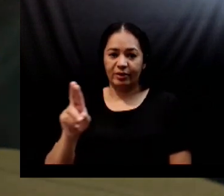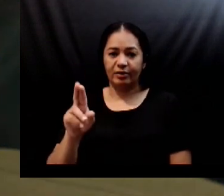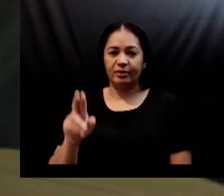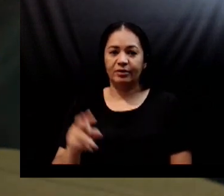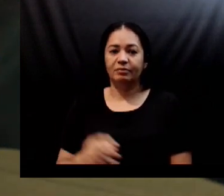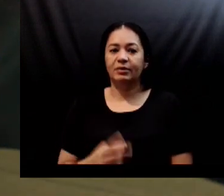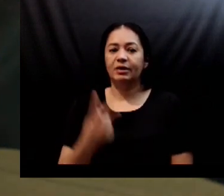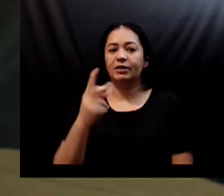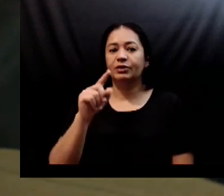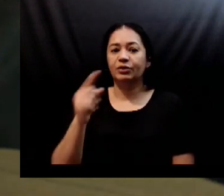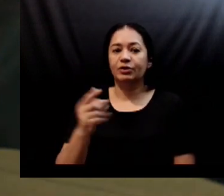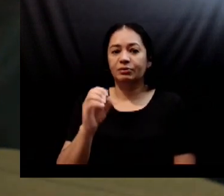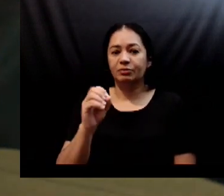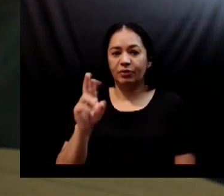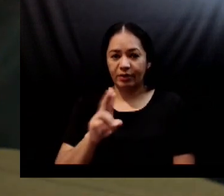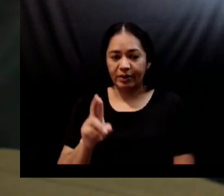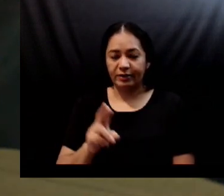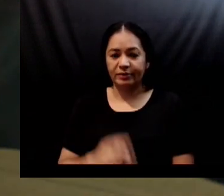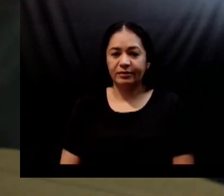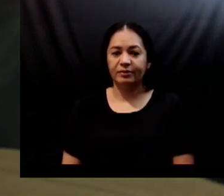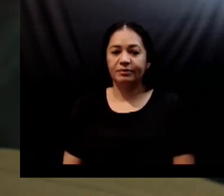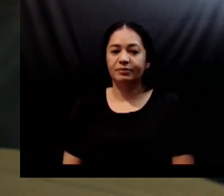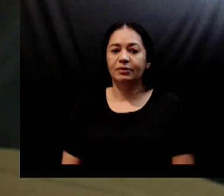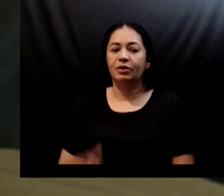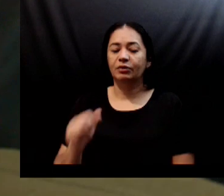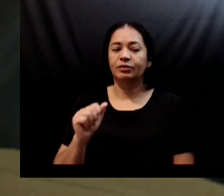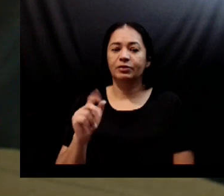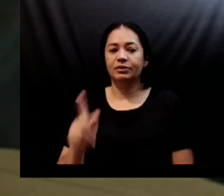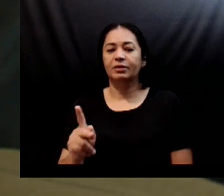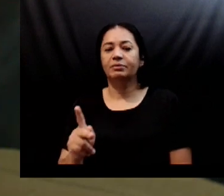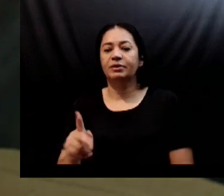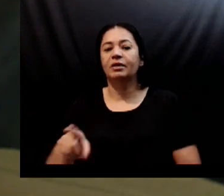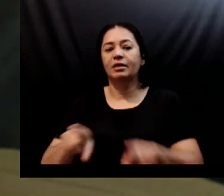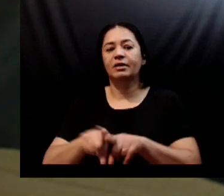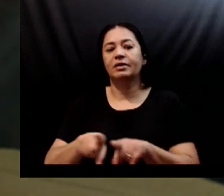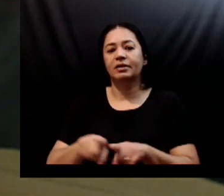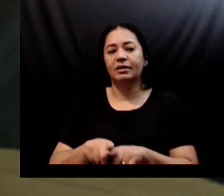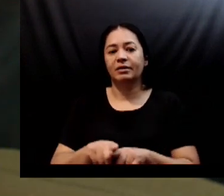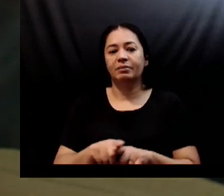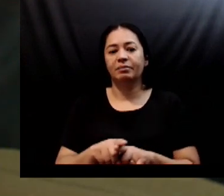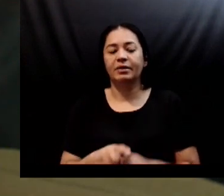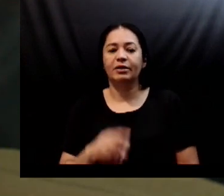Os aposentados e pensionistas também serão beneficiados com o reajuste de